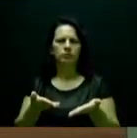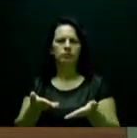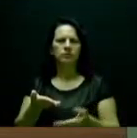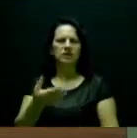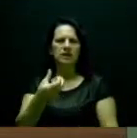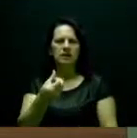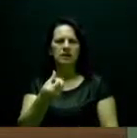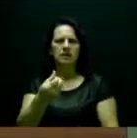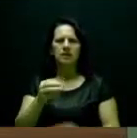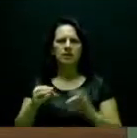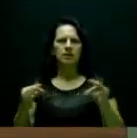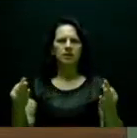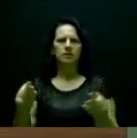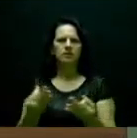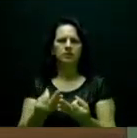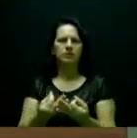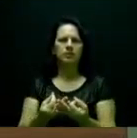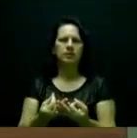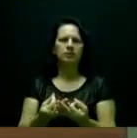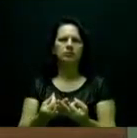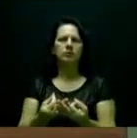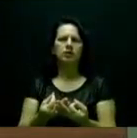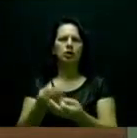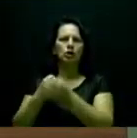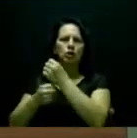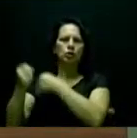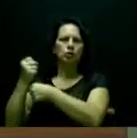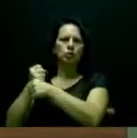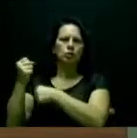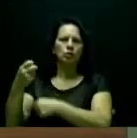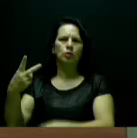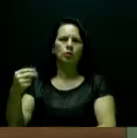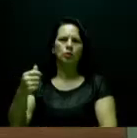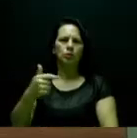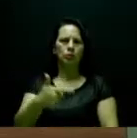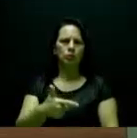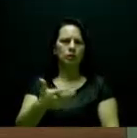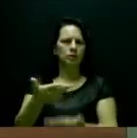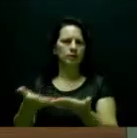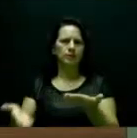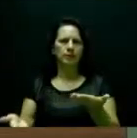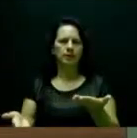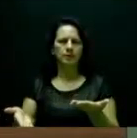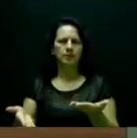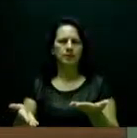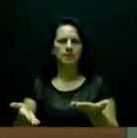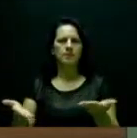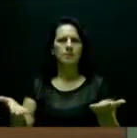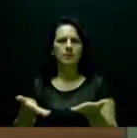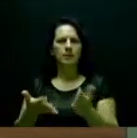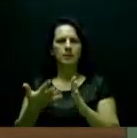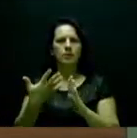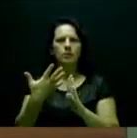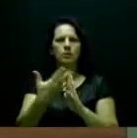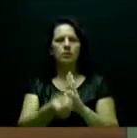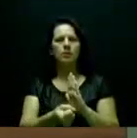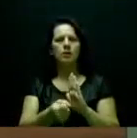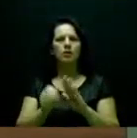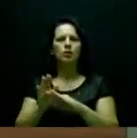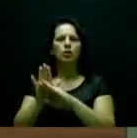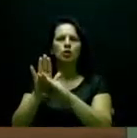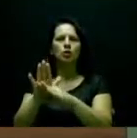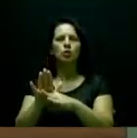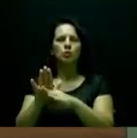de 6 famílias que desde 2012 perderam tudo. E agora é aprovado um auxílio